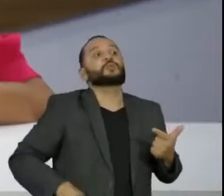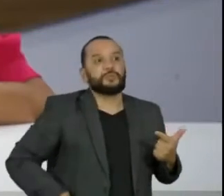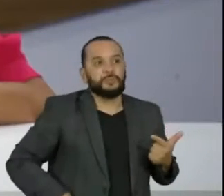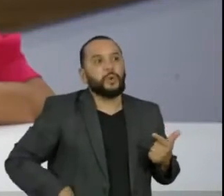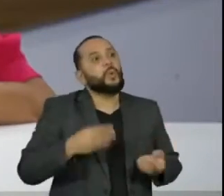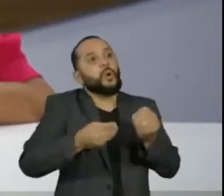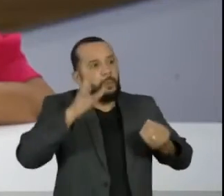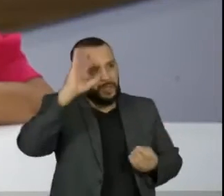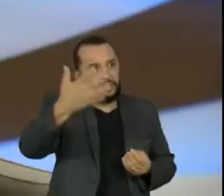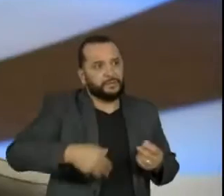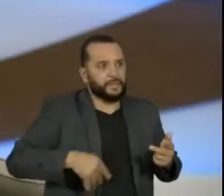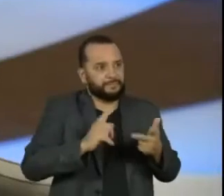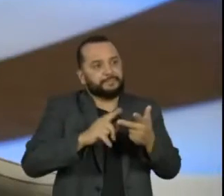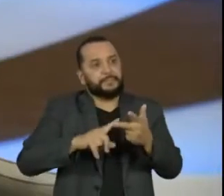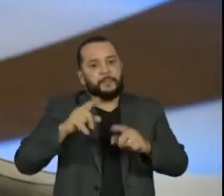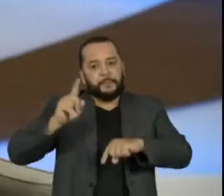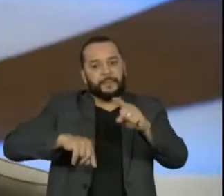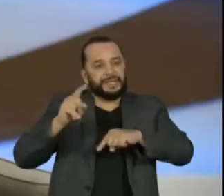resíduo sólido